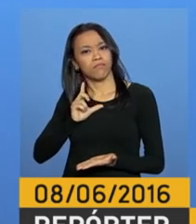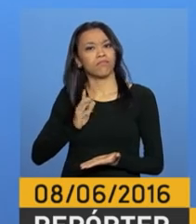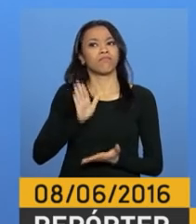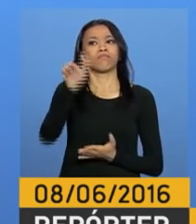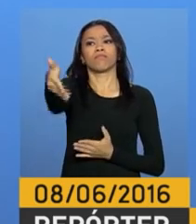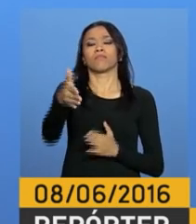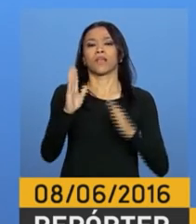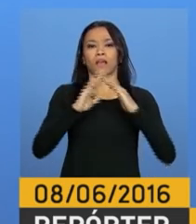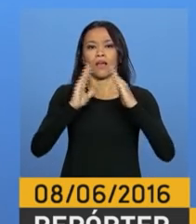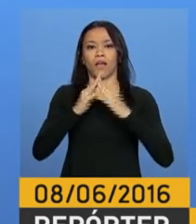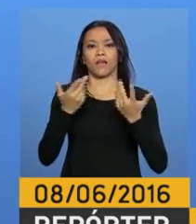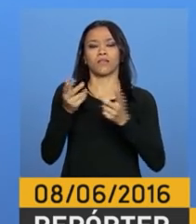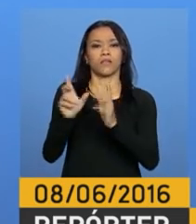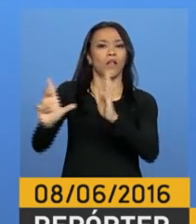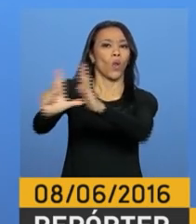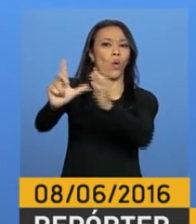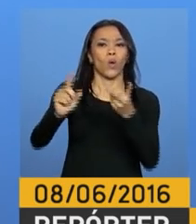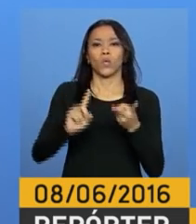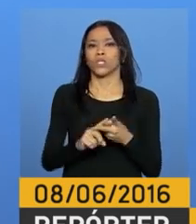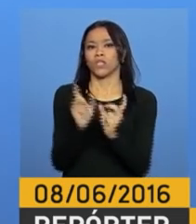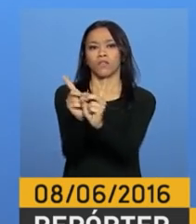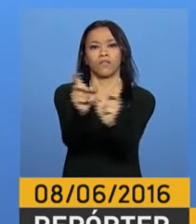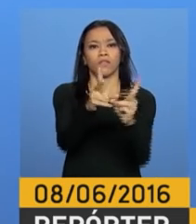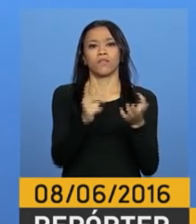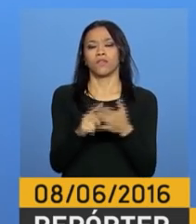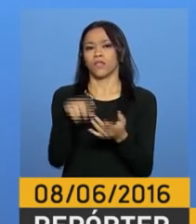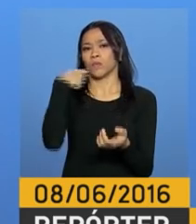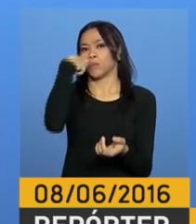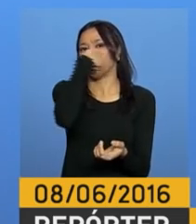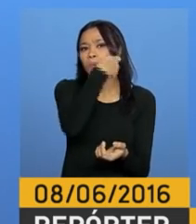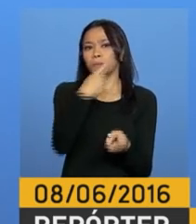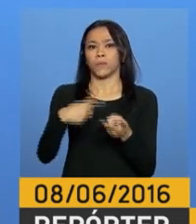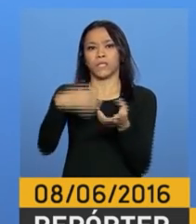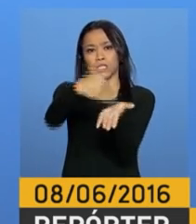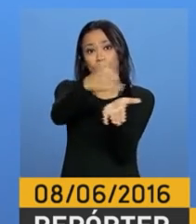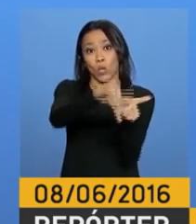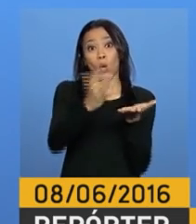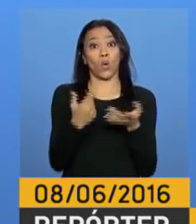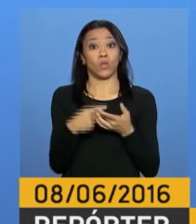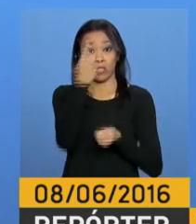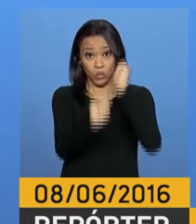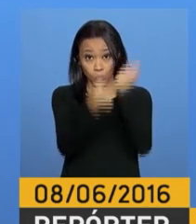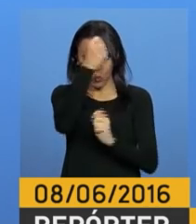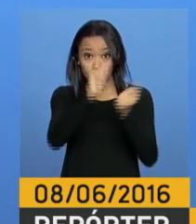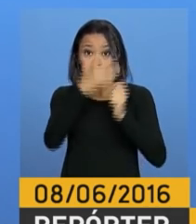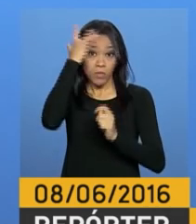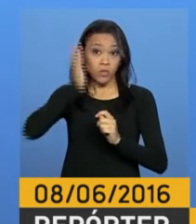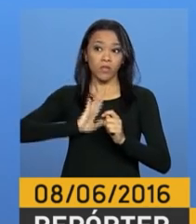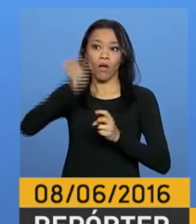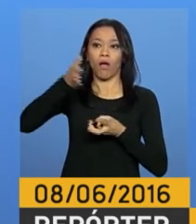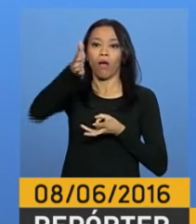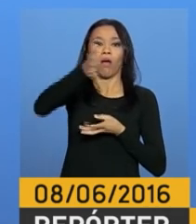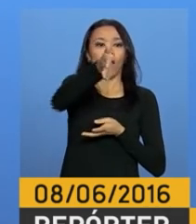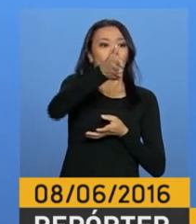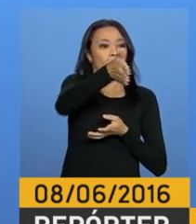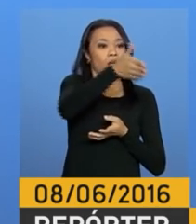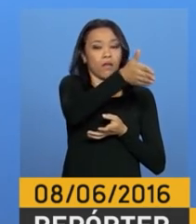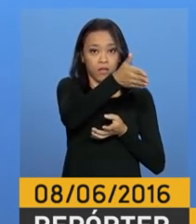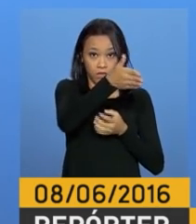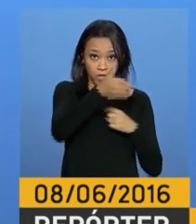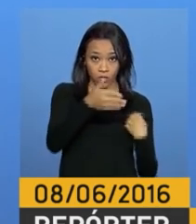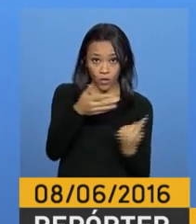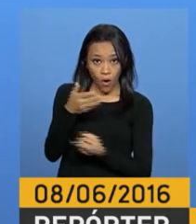campos nas lojas no comércio nos consultórios nos escritórios nas indústrias e todos nós